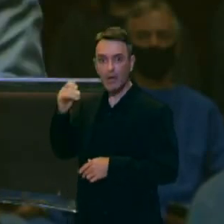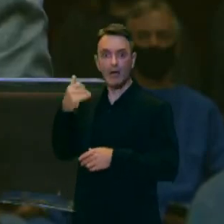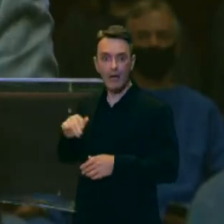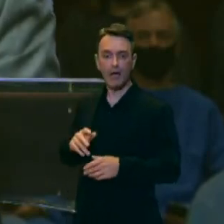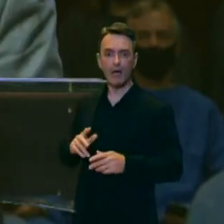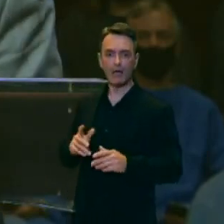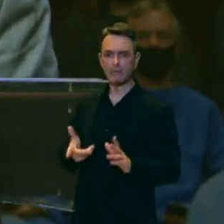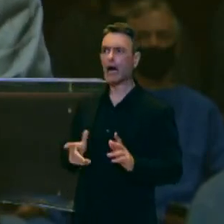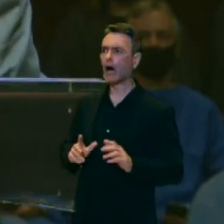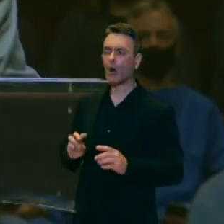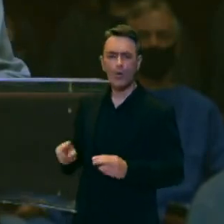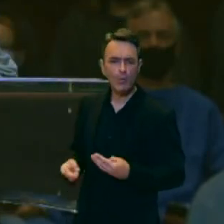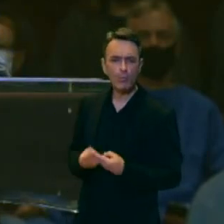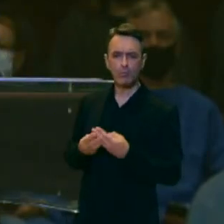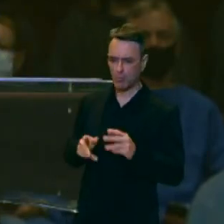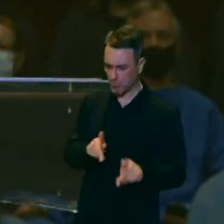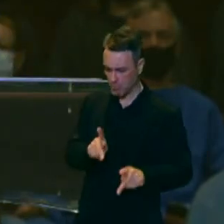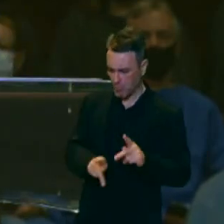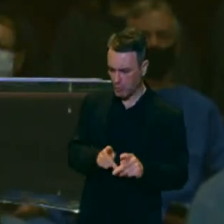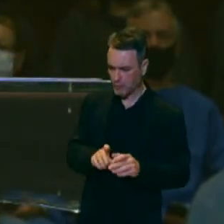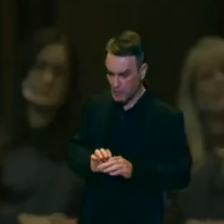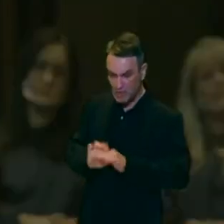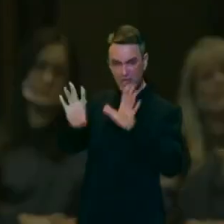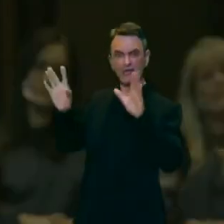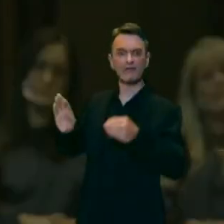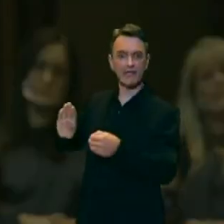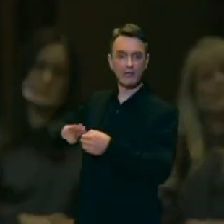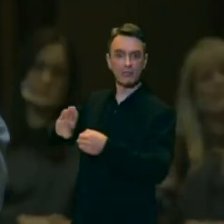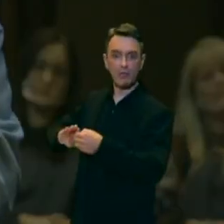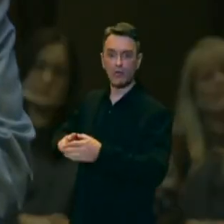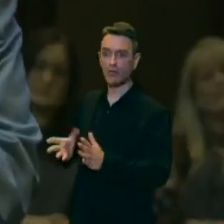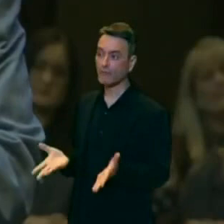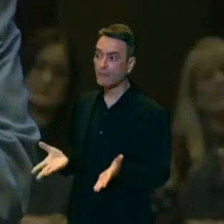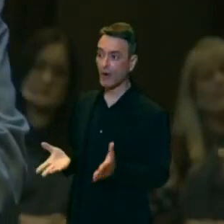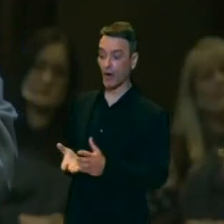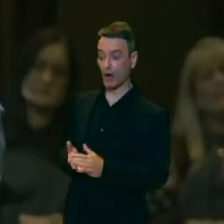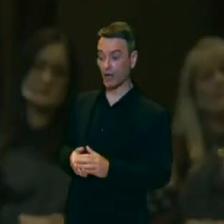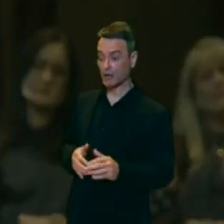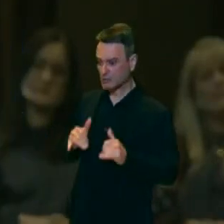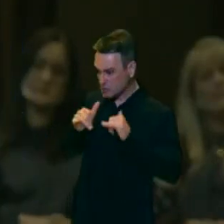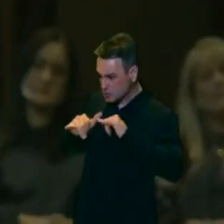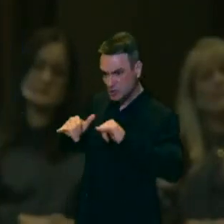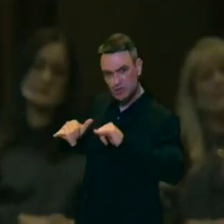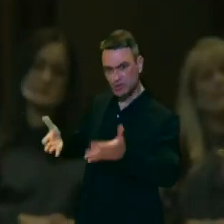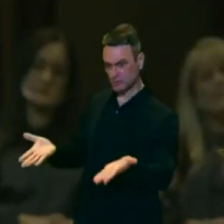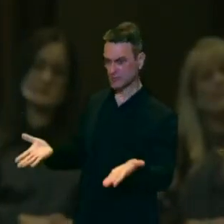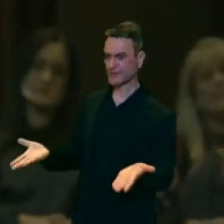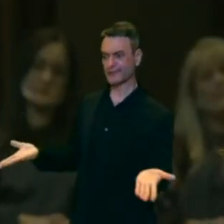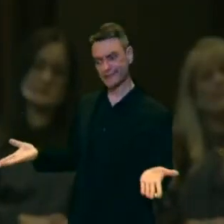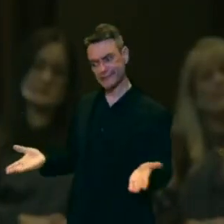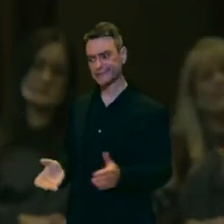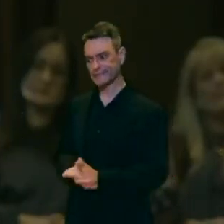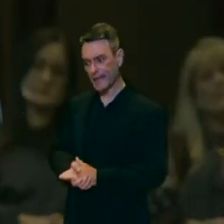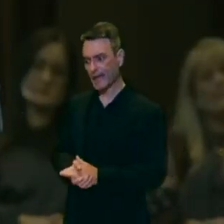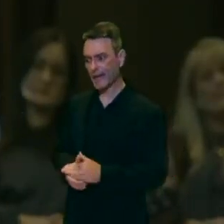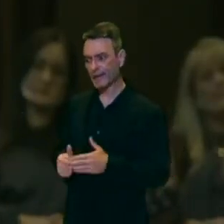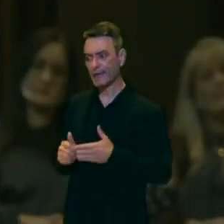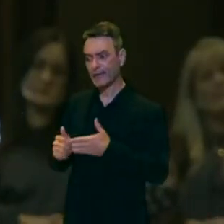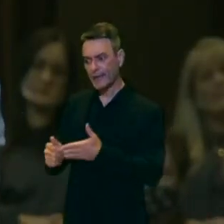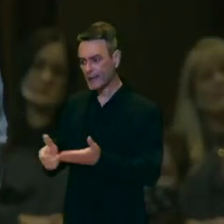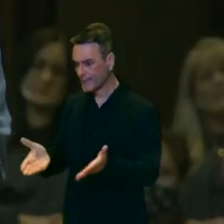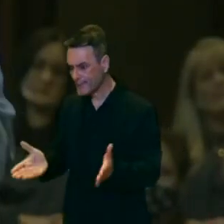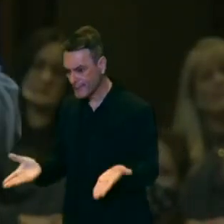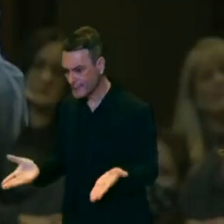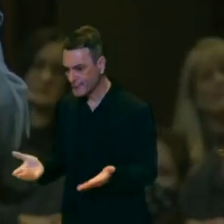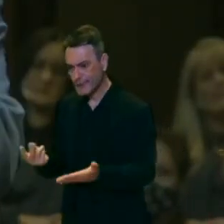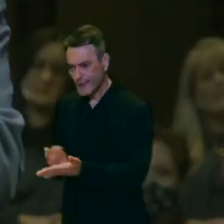livre dos babilônios, ele dizia: olha, vocês tomaram o caminho errado, isso vai acabar com a